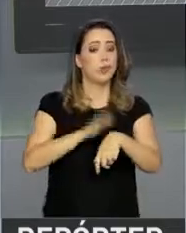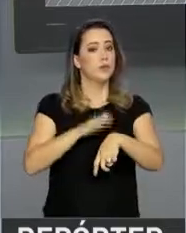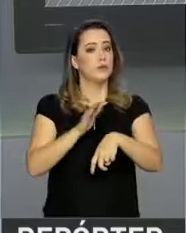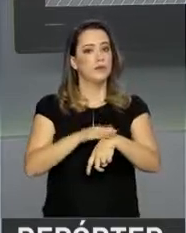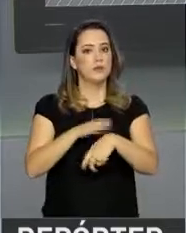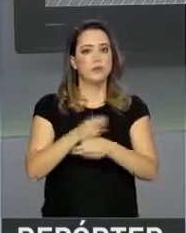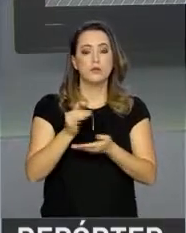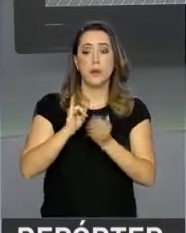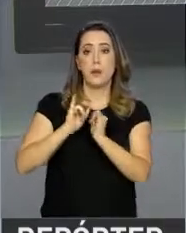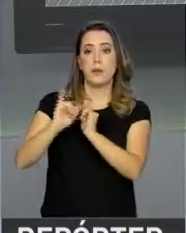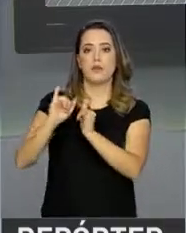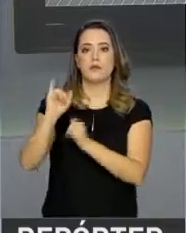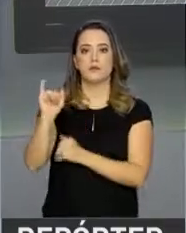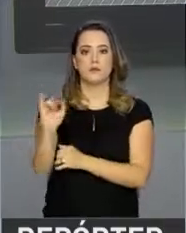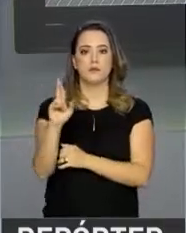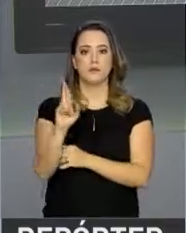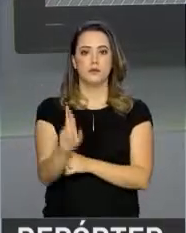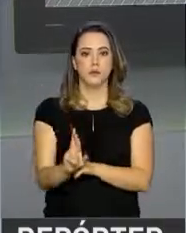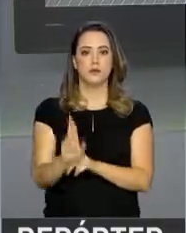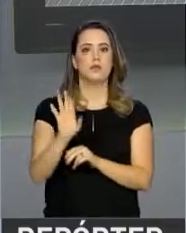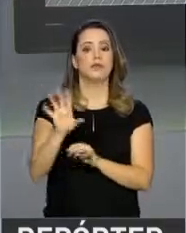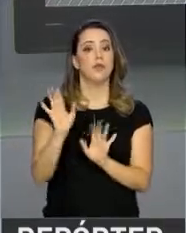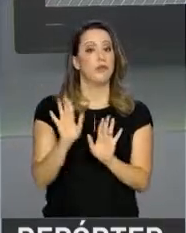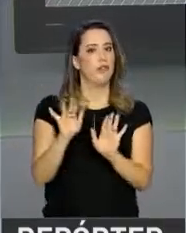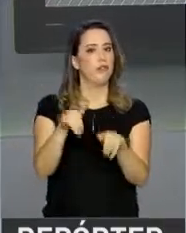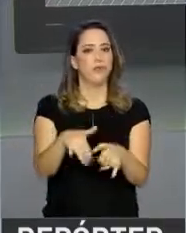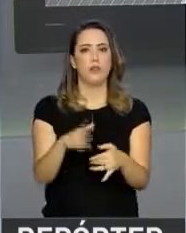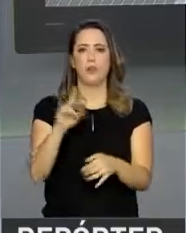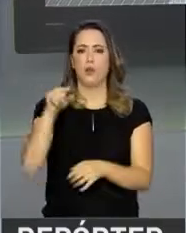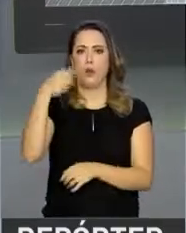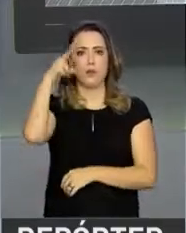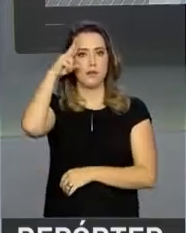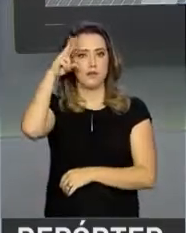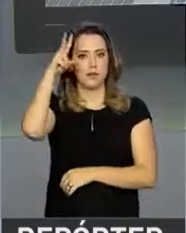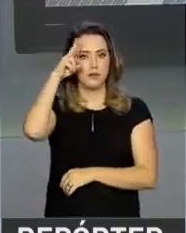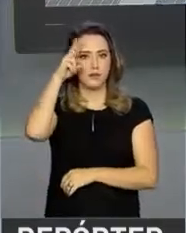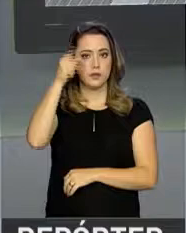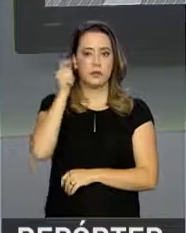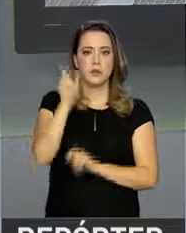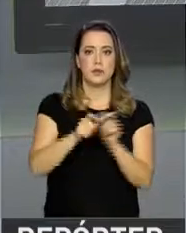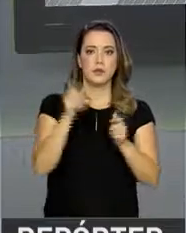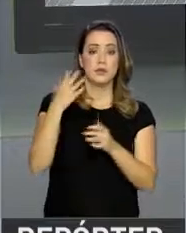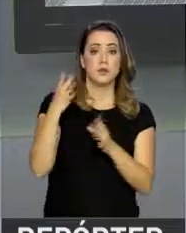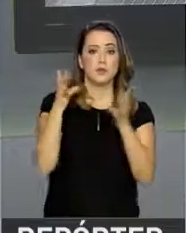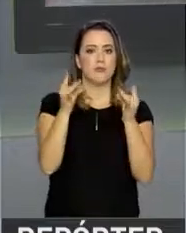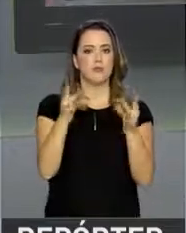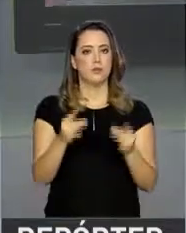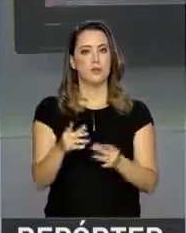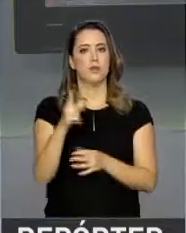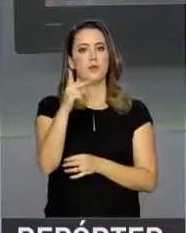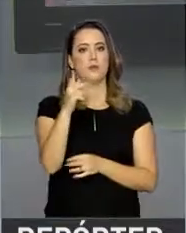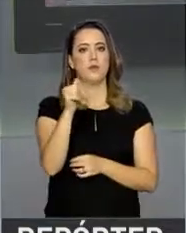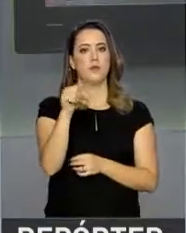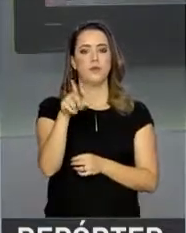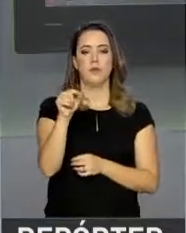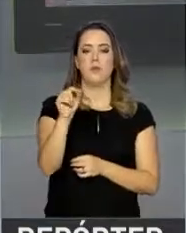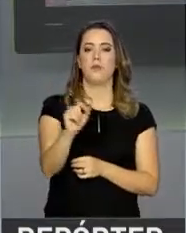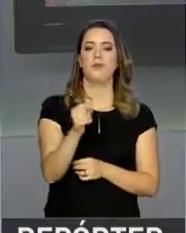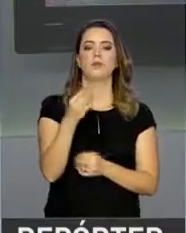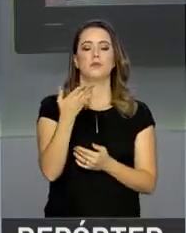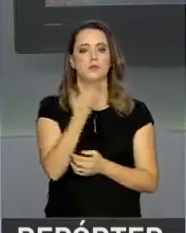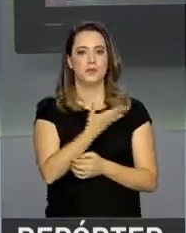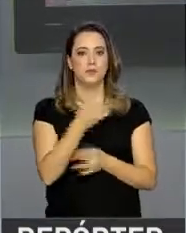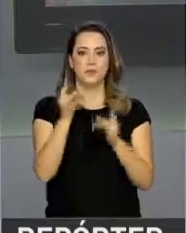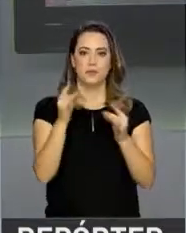para o envio da declaração de imposto de renda termina na próxima segunda-feira. Quem tem os detalhes ao vivo é o repórter